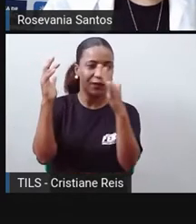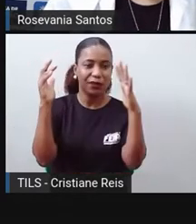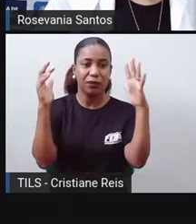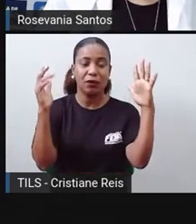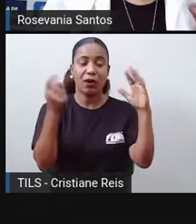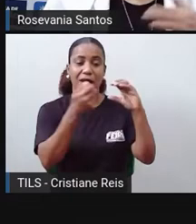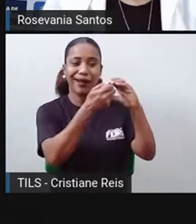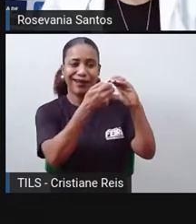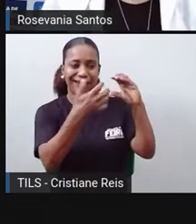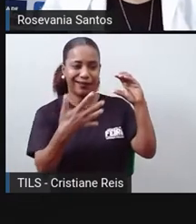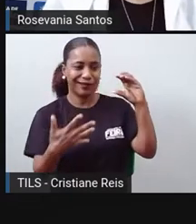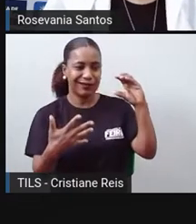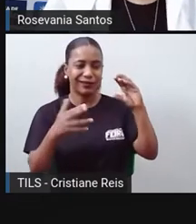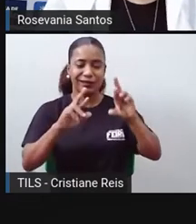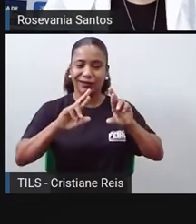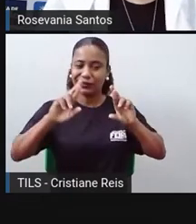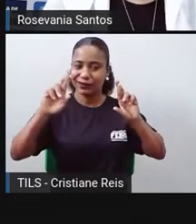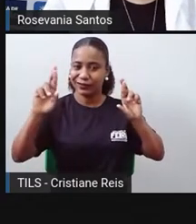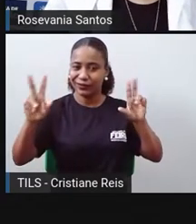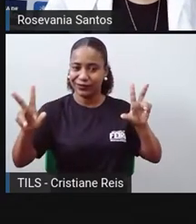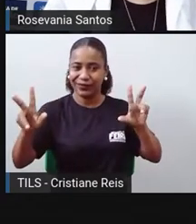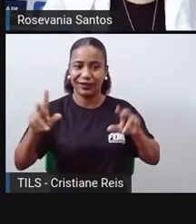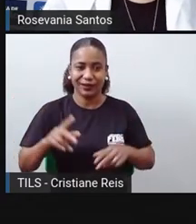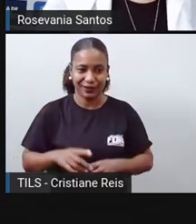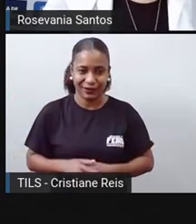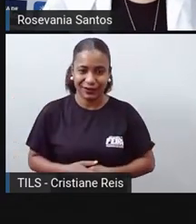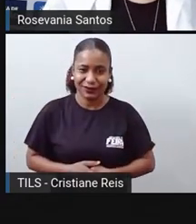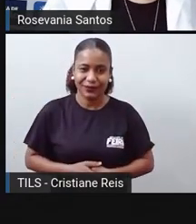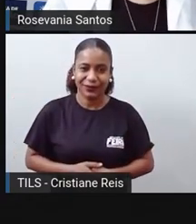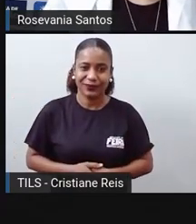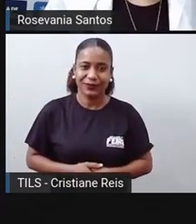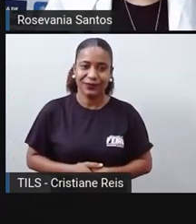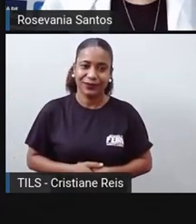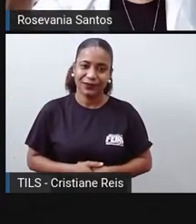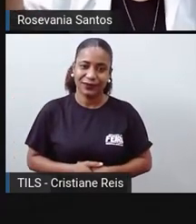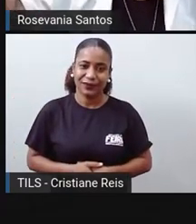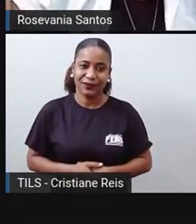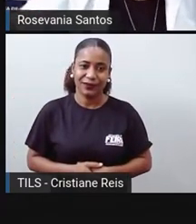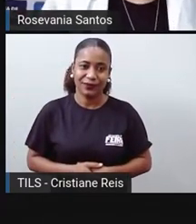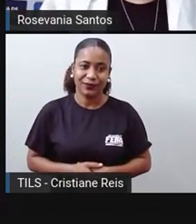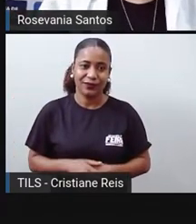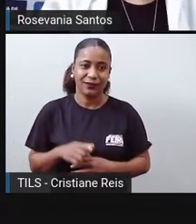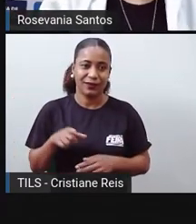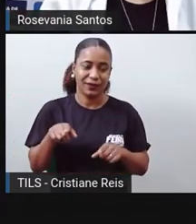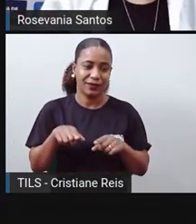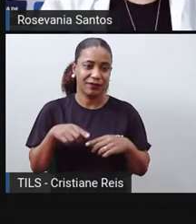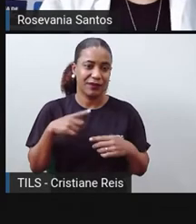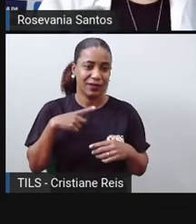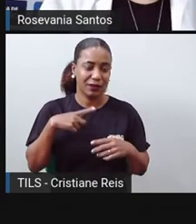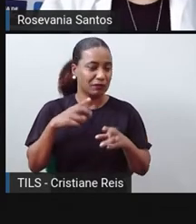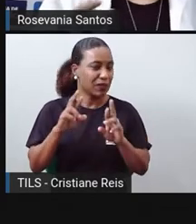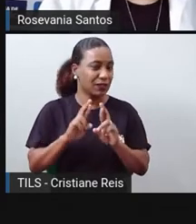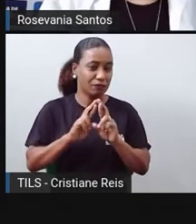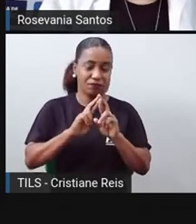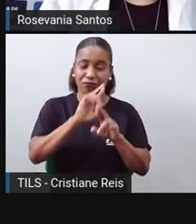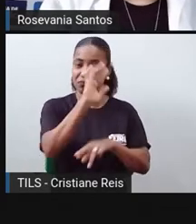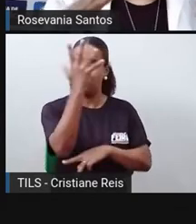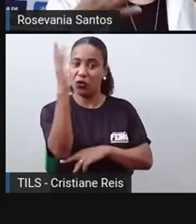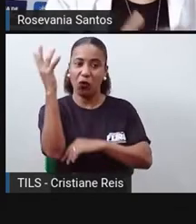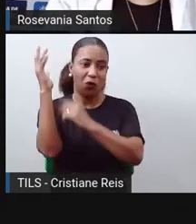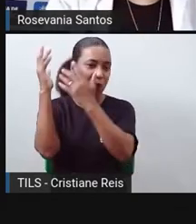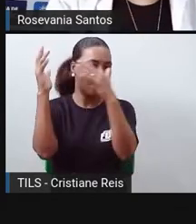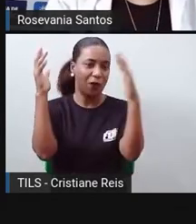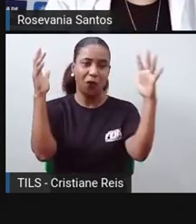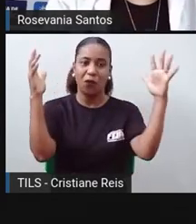característica diferenciada comparada, né, com, não florestas, assim, tipo a Amazônica, mas ainda assim uma